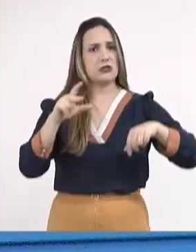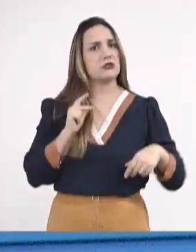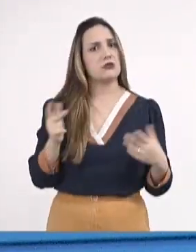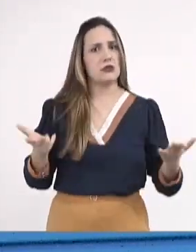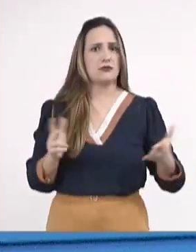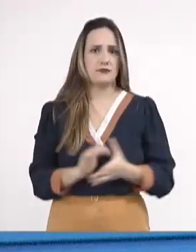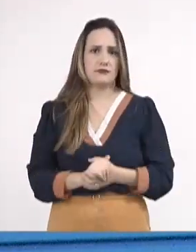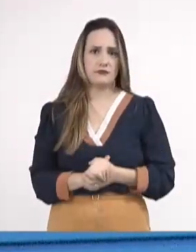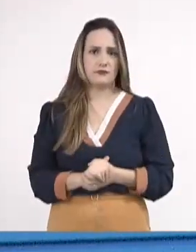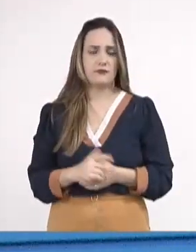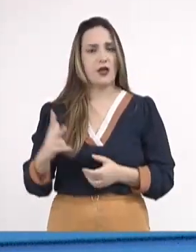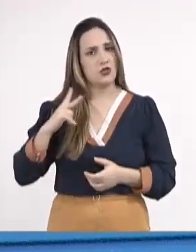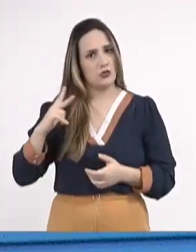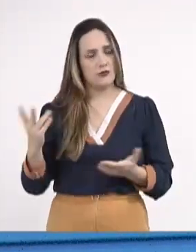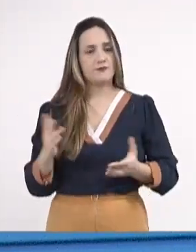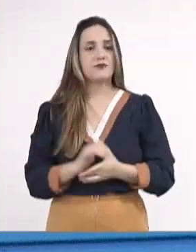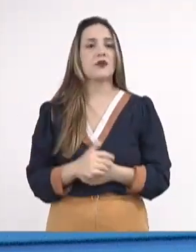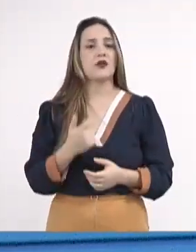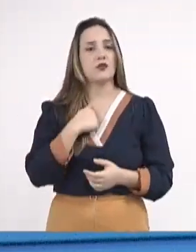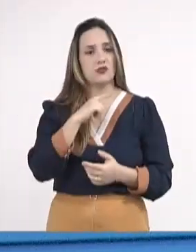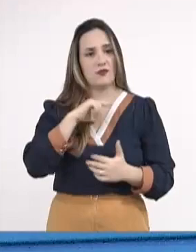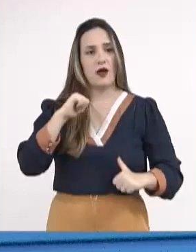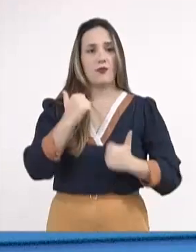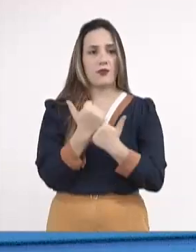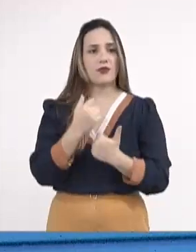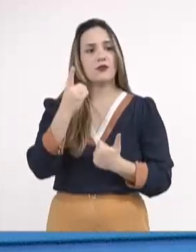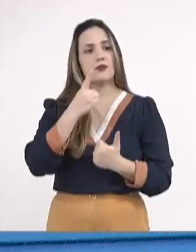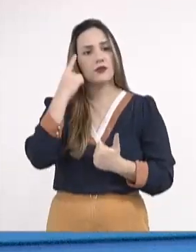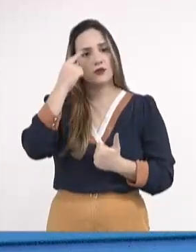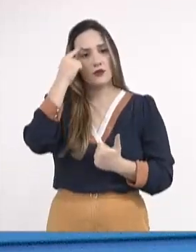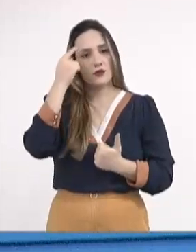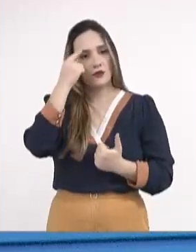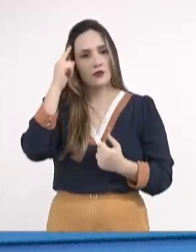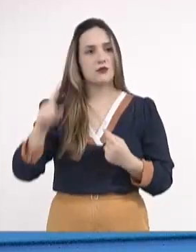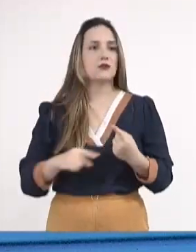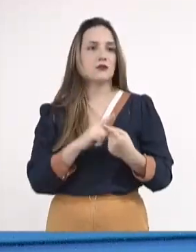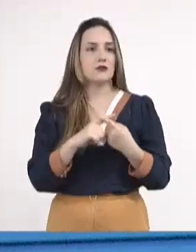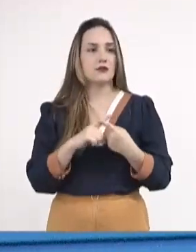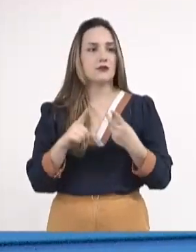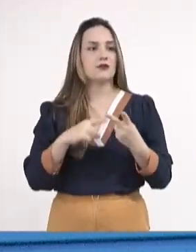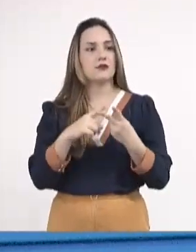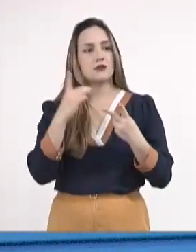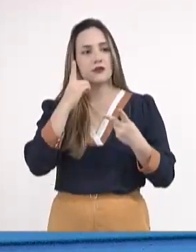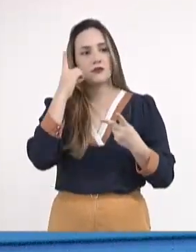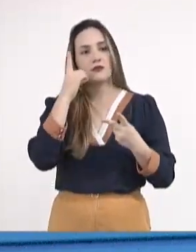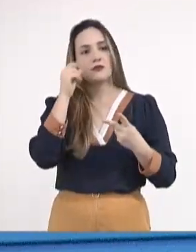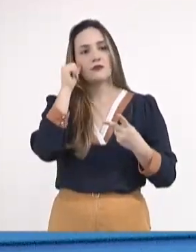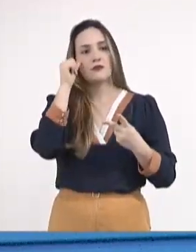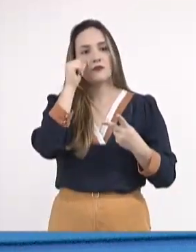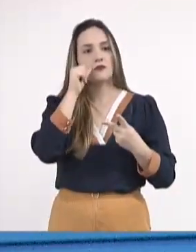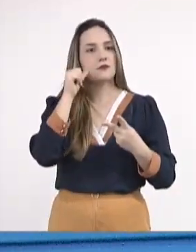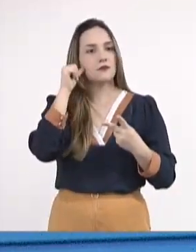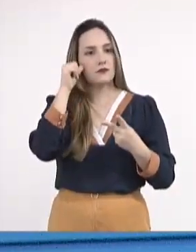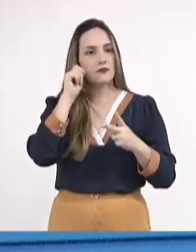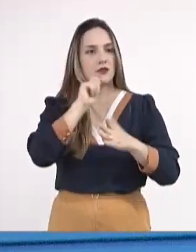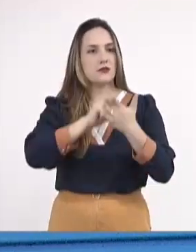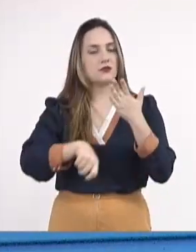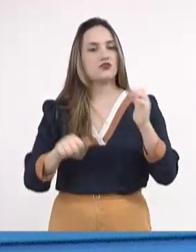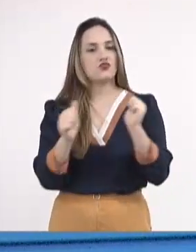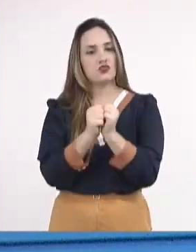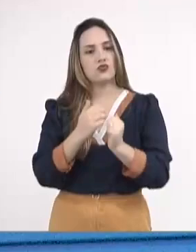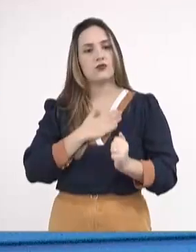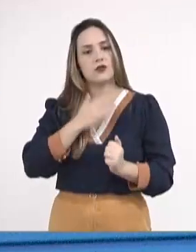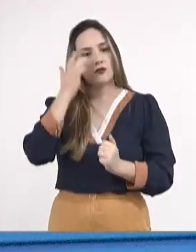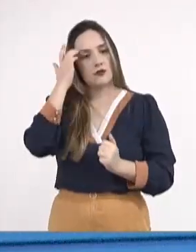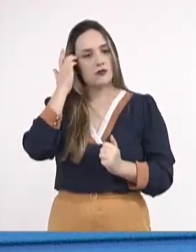que tive inclusive o apoio do deputado Zeca do PT e do deputado Amarildo Cruz que assinaram também